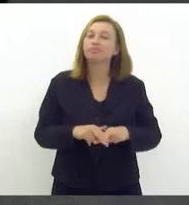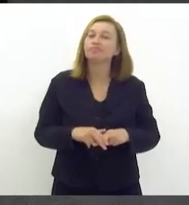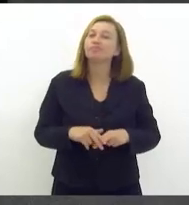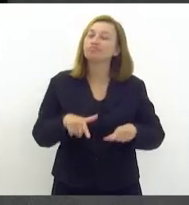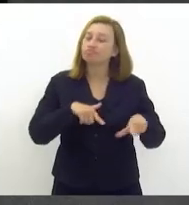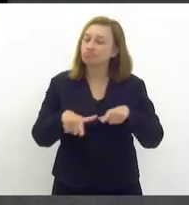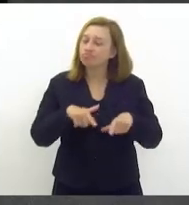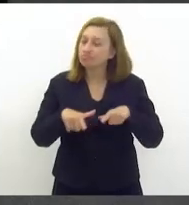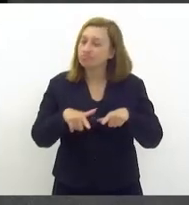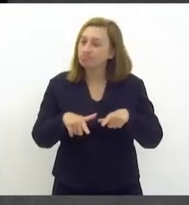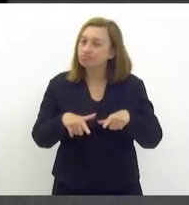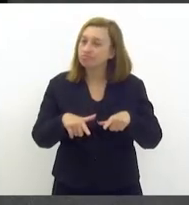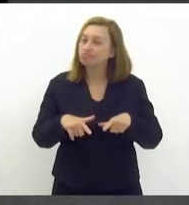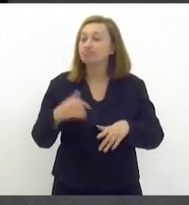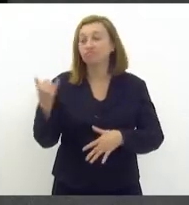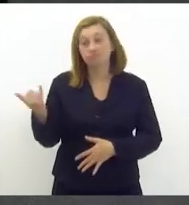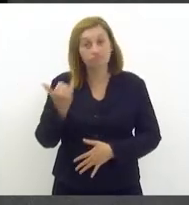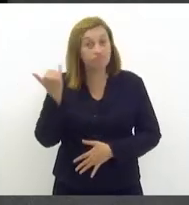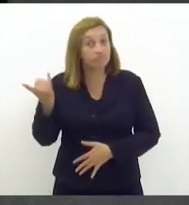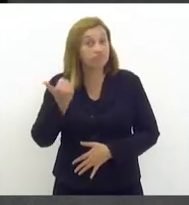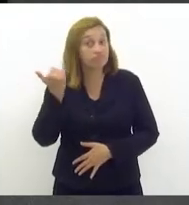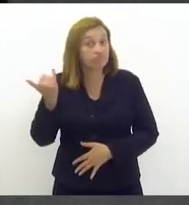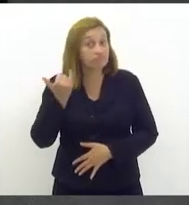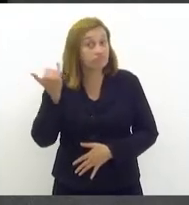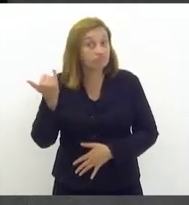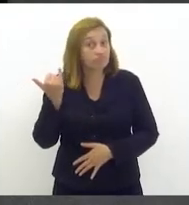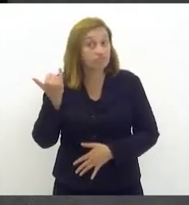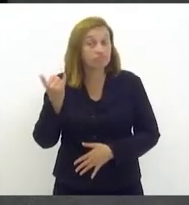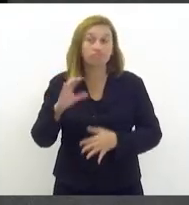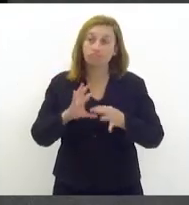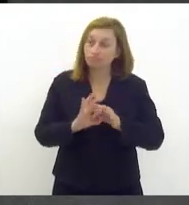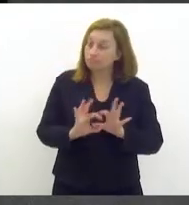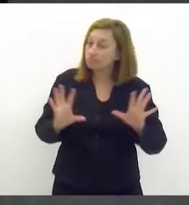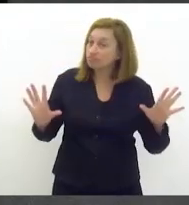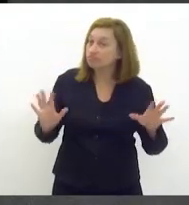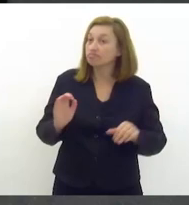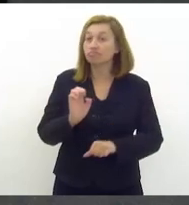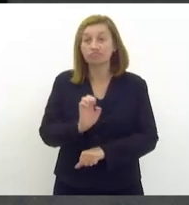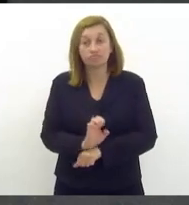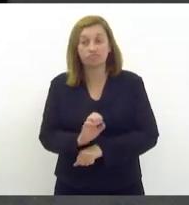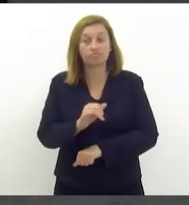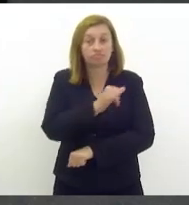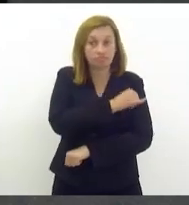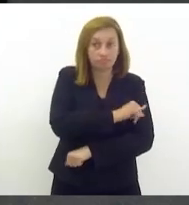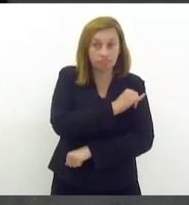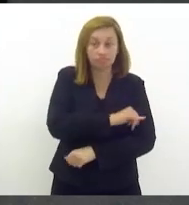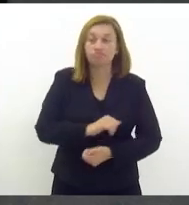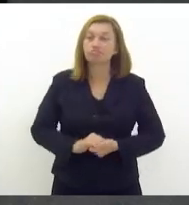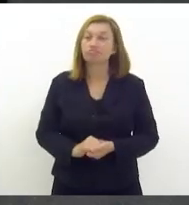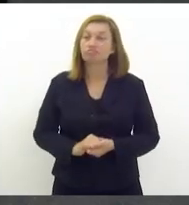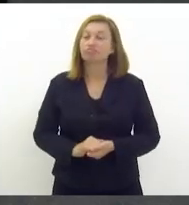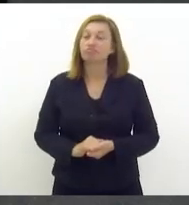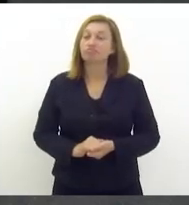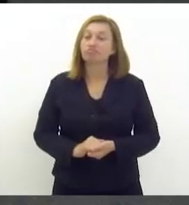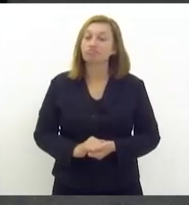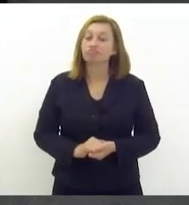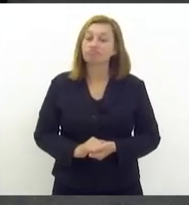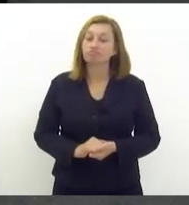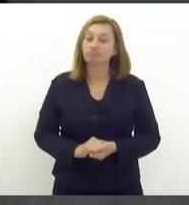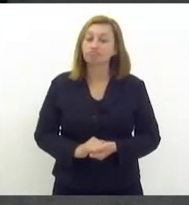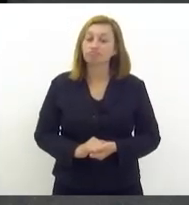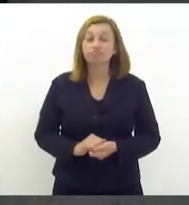um trabalho muito importante para democracia no nosso Estado do Rio de Janeiro e